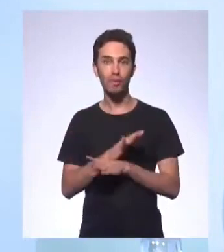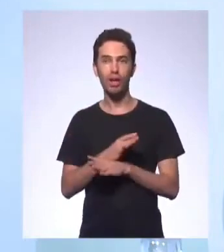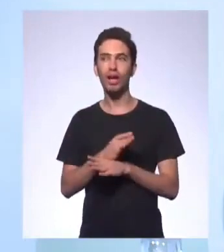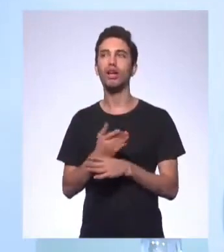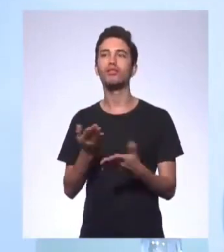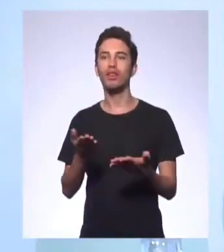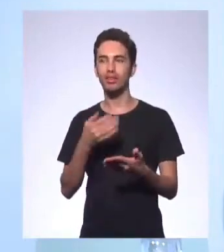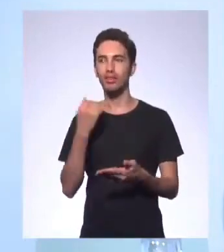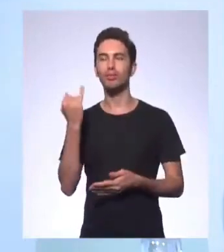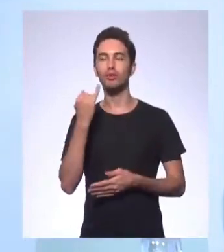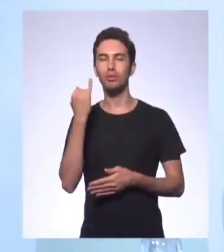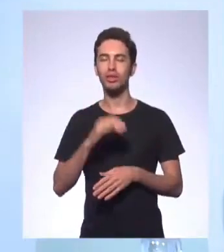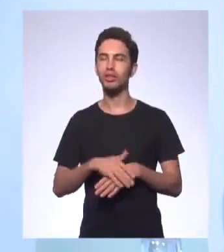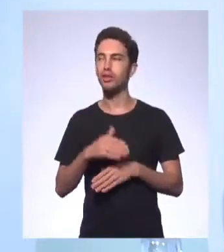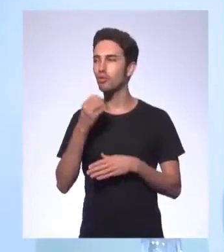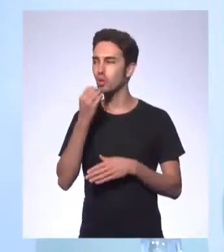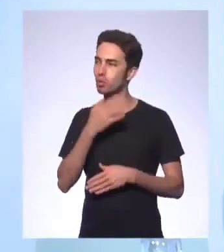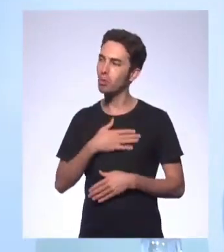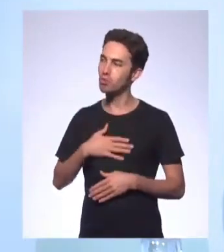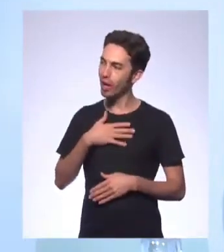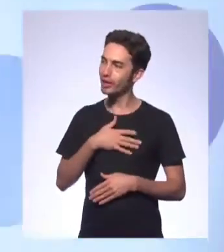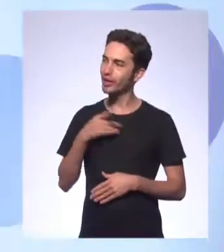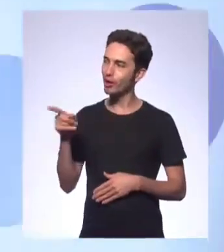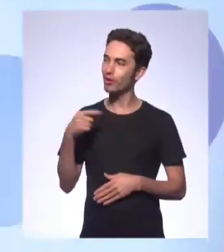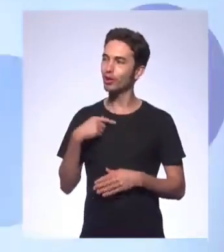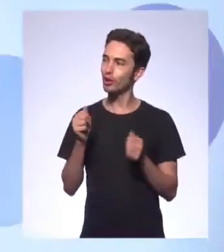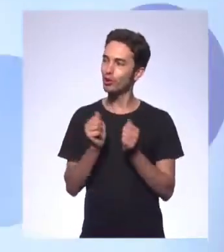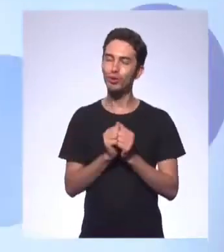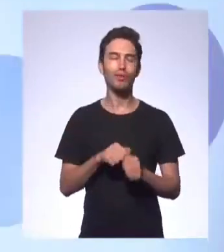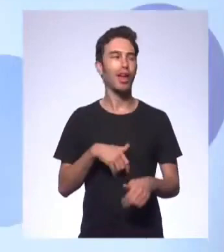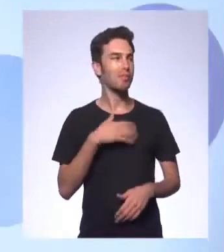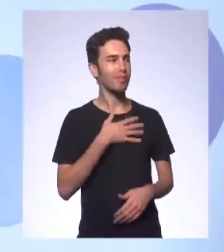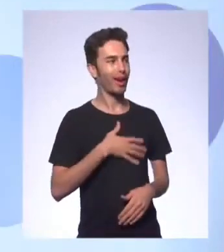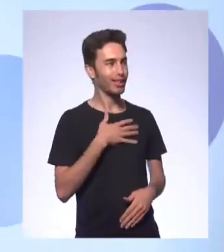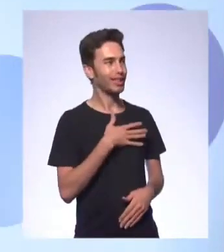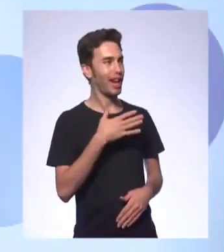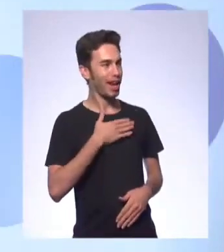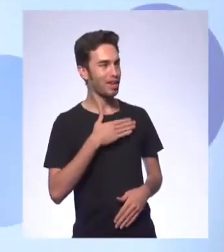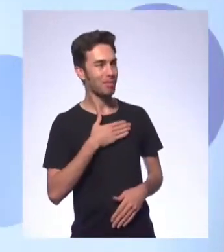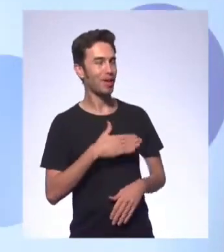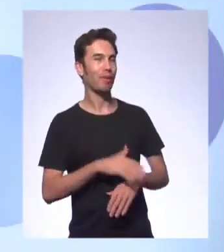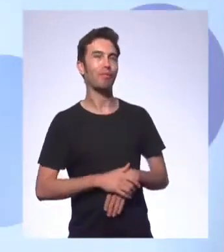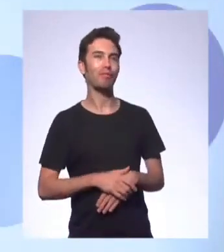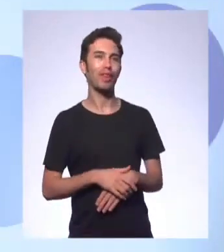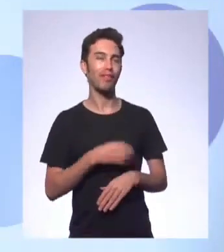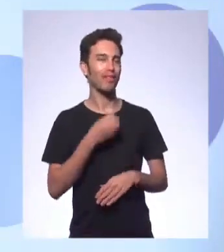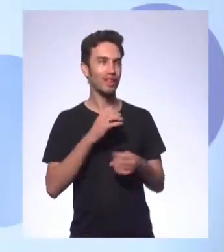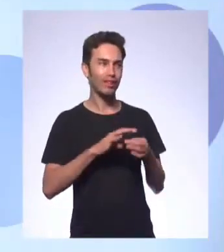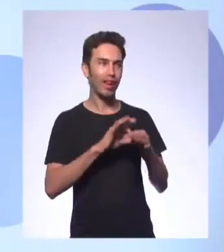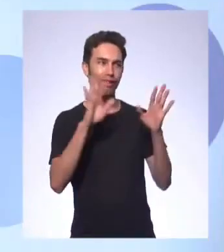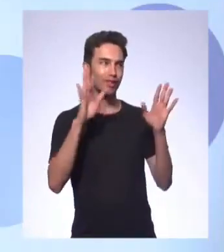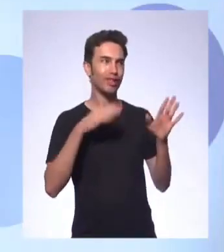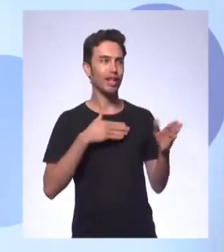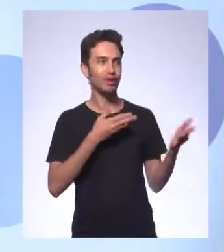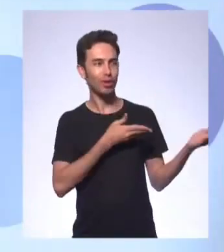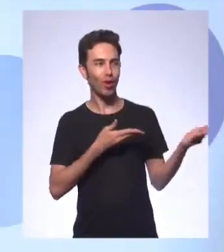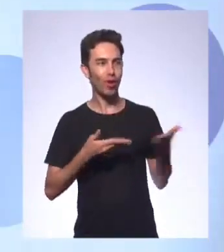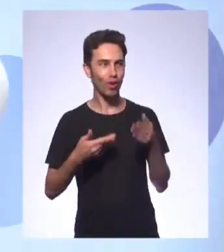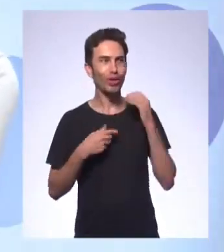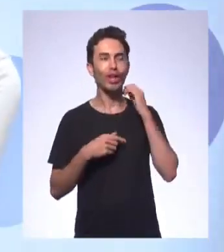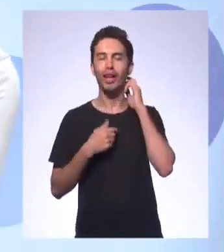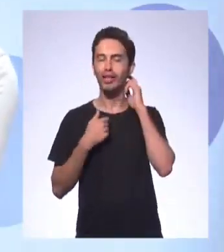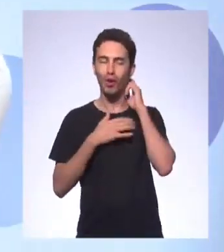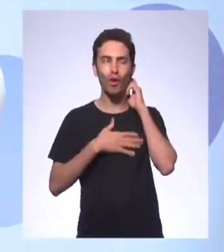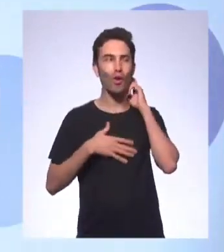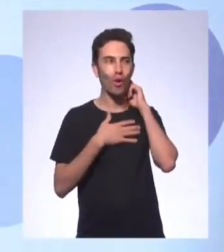é um prazer, professora Luanda, tê-la aqui conosco. O prazer é sempre meu, viu? Fica à vontade para me chamar mais vezes, que eu gosto de moderar